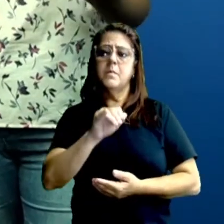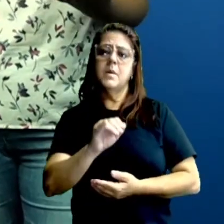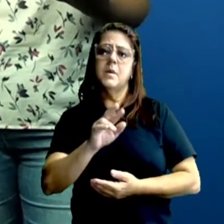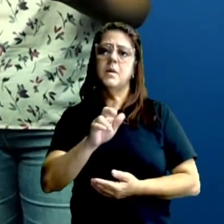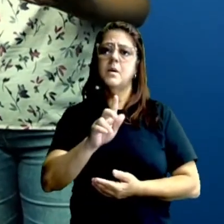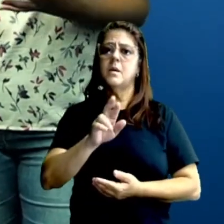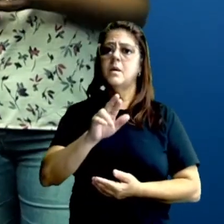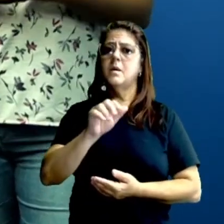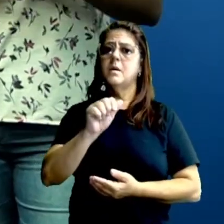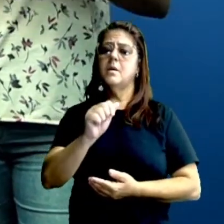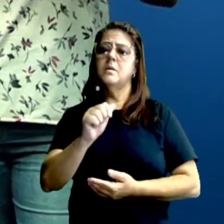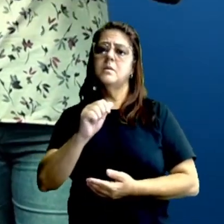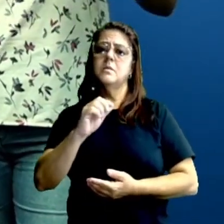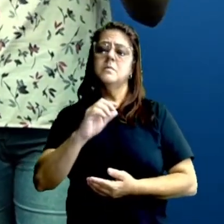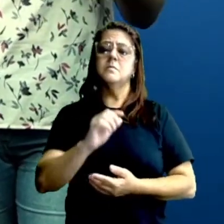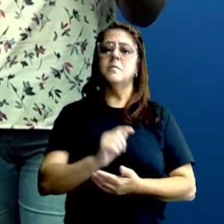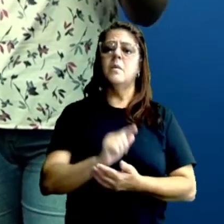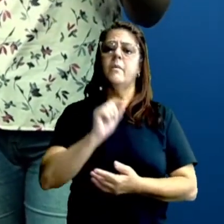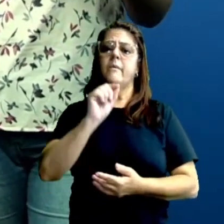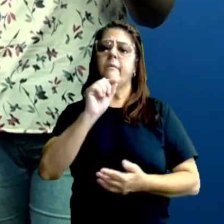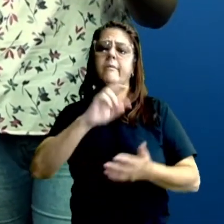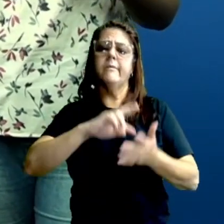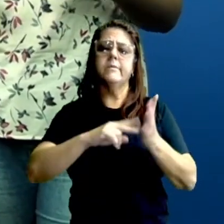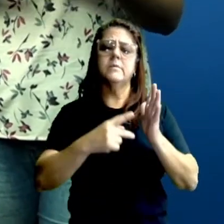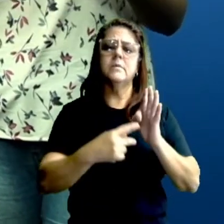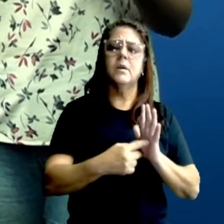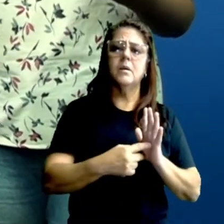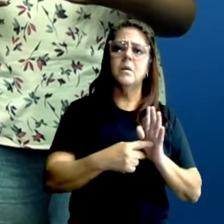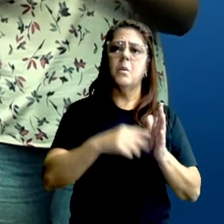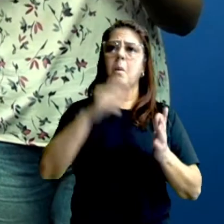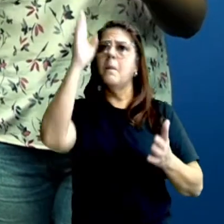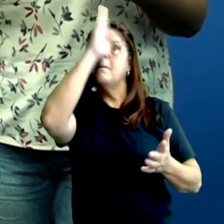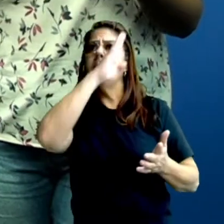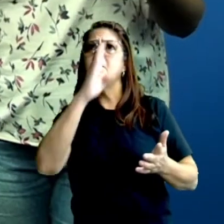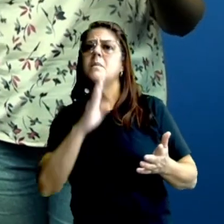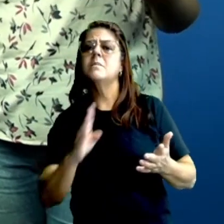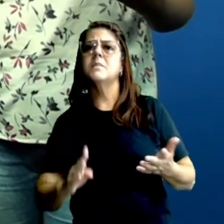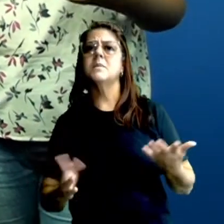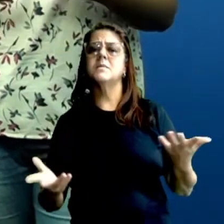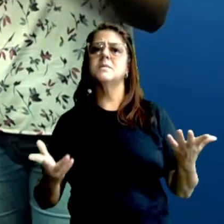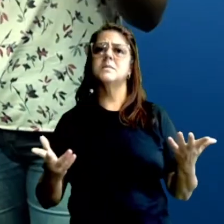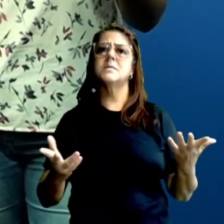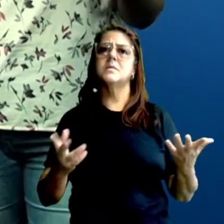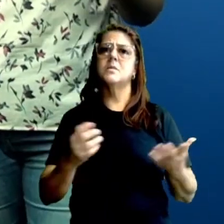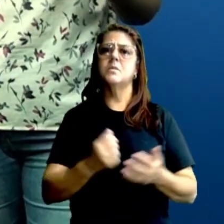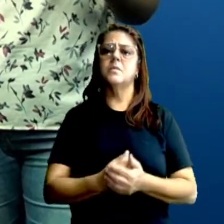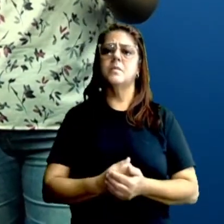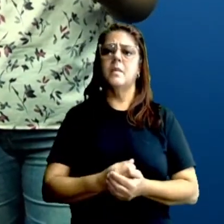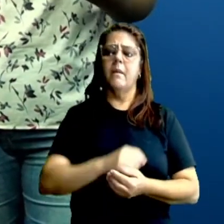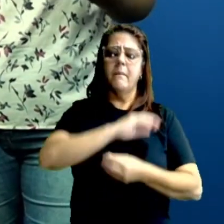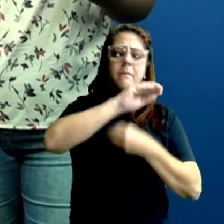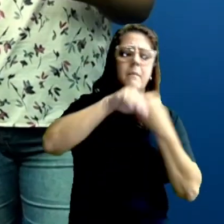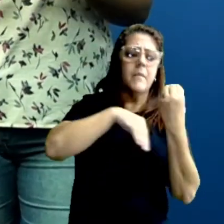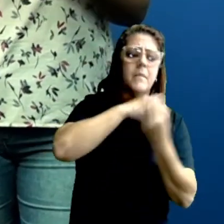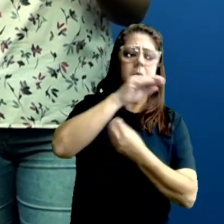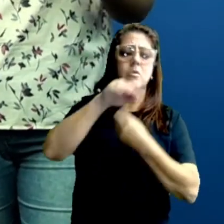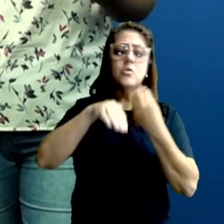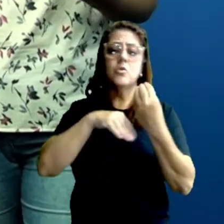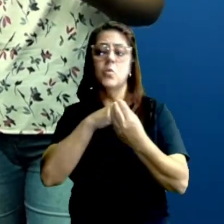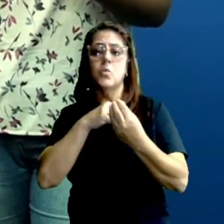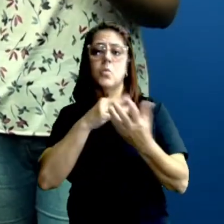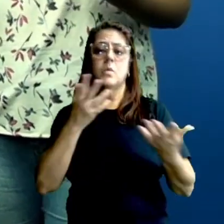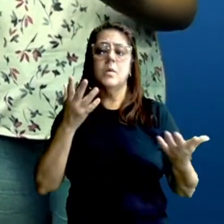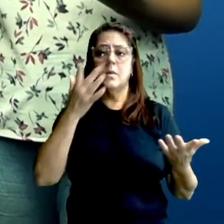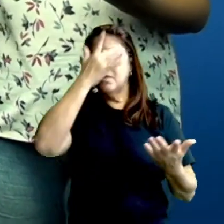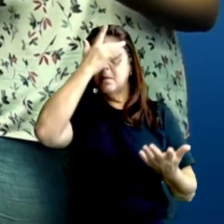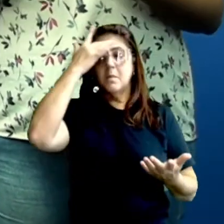miscigenação O que é miscigenação quando a gente fala de se Brasil país de miscigenação O que que a gente tá querendo dizer né então